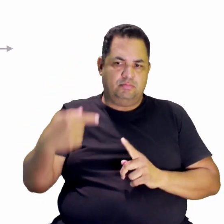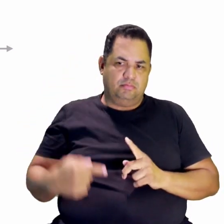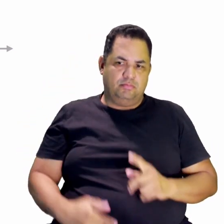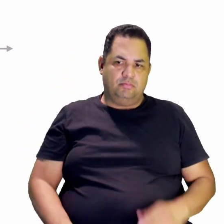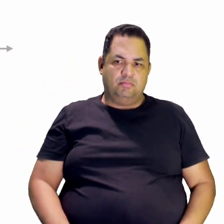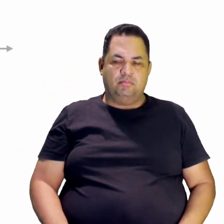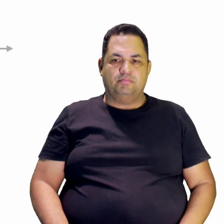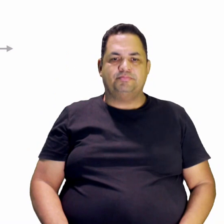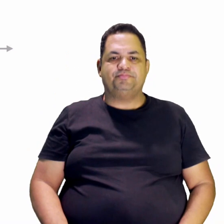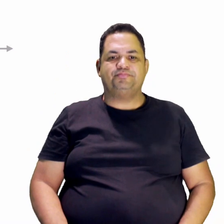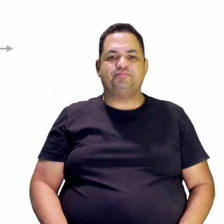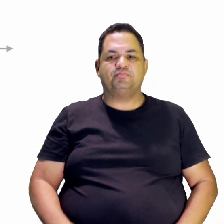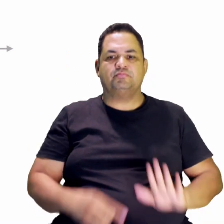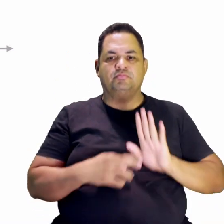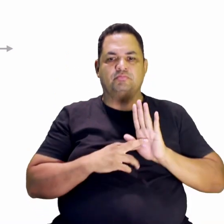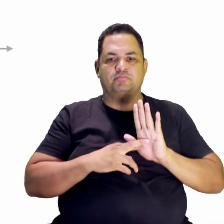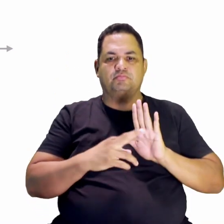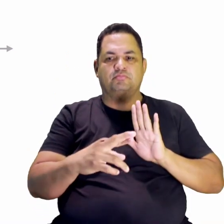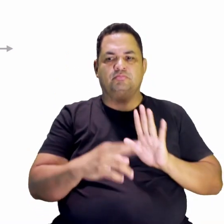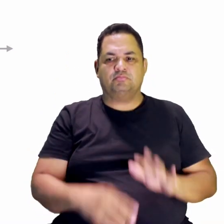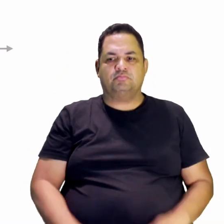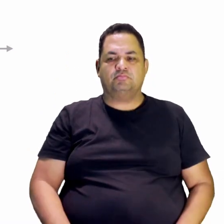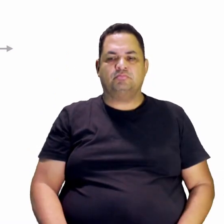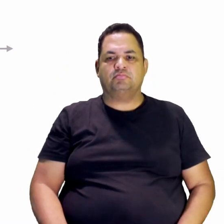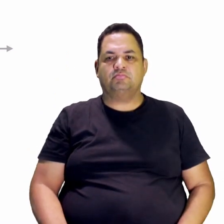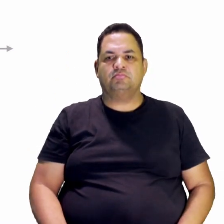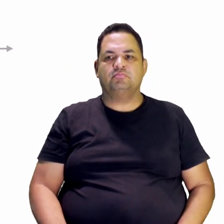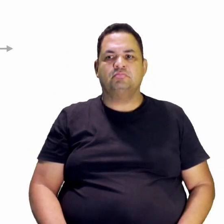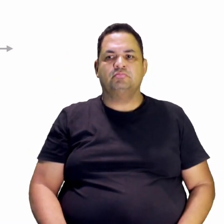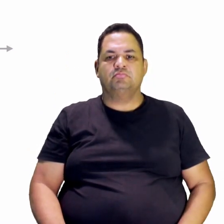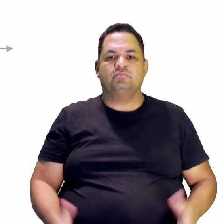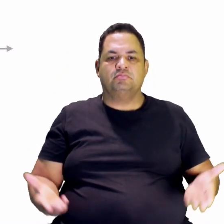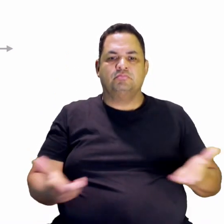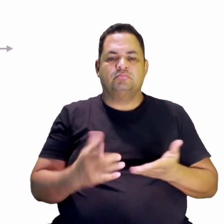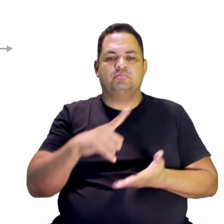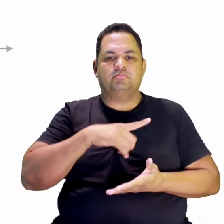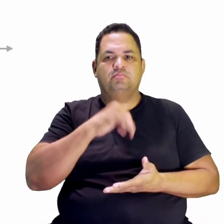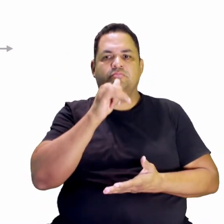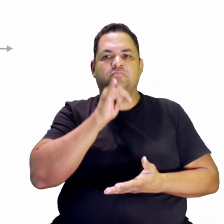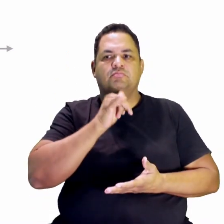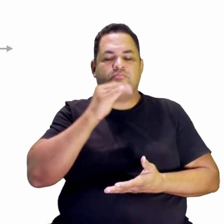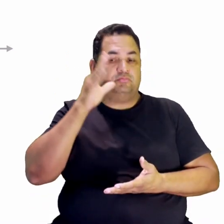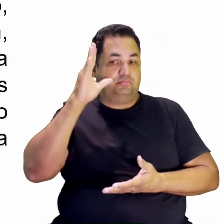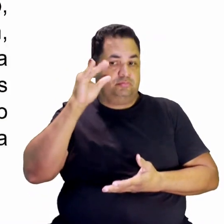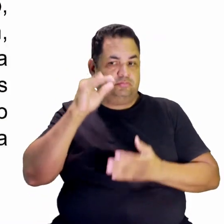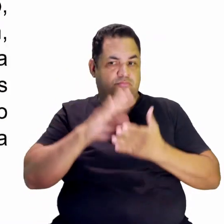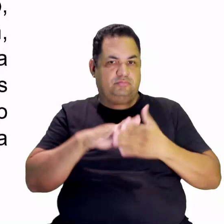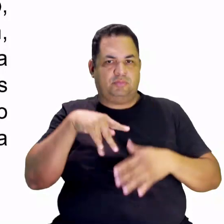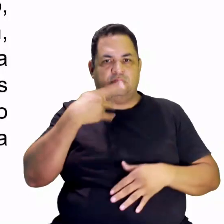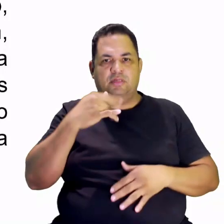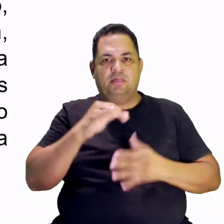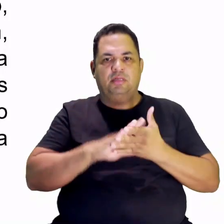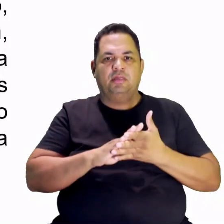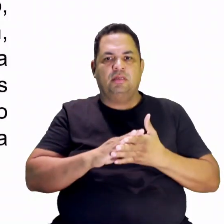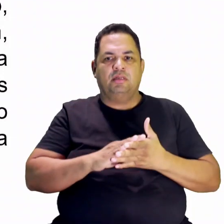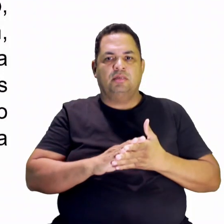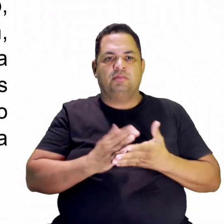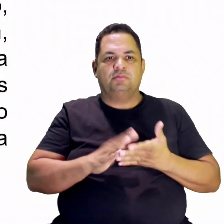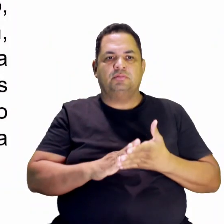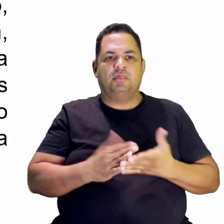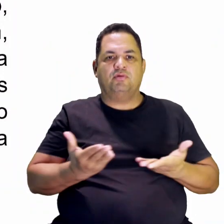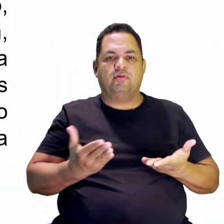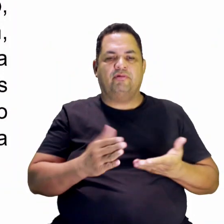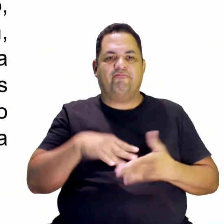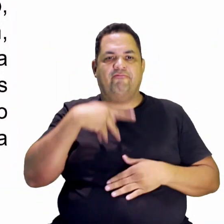horizontal e para a direita, mas só uma representação, tá? Então, agora nós temos um exemplo interessante, já que eu falei da Itália, vamos falar aqui da